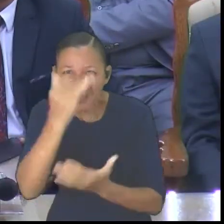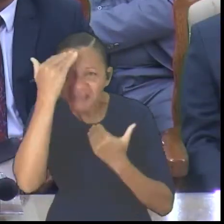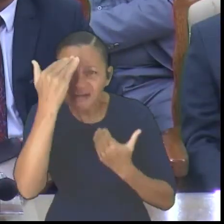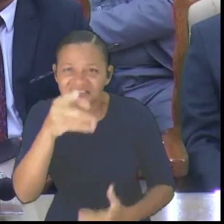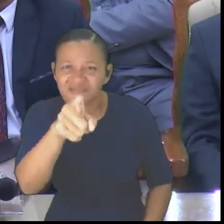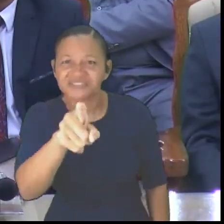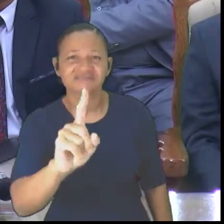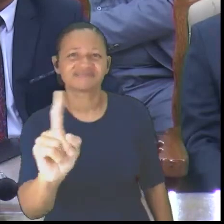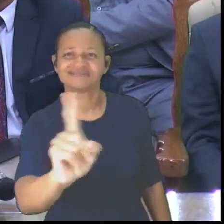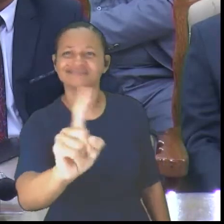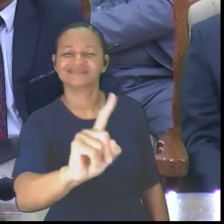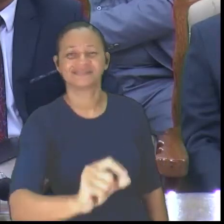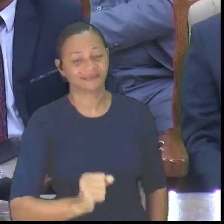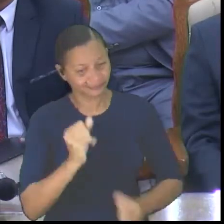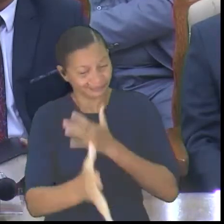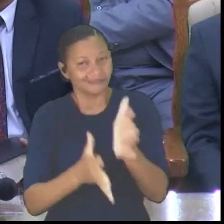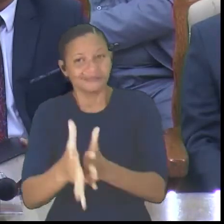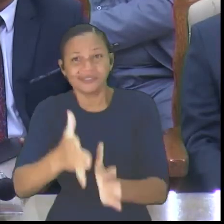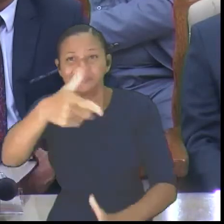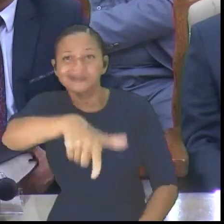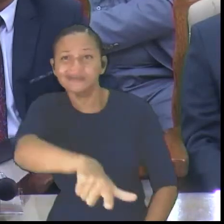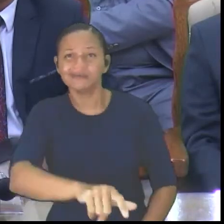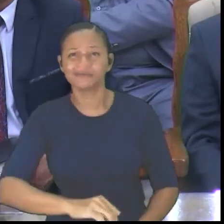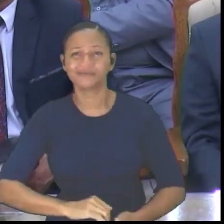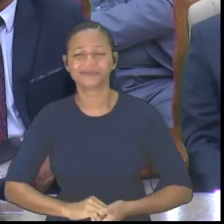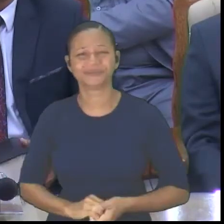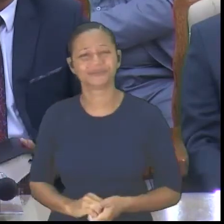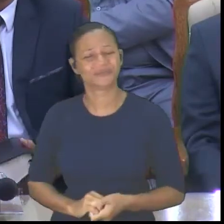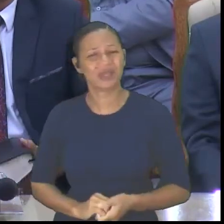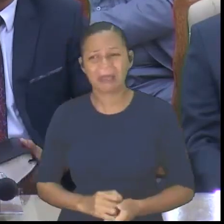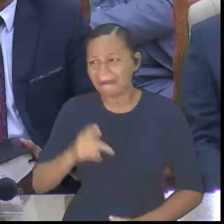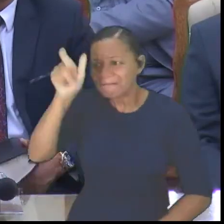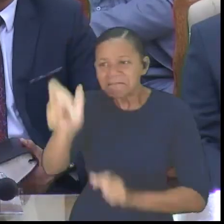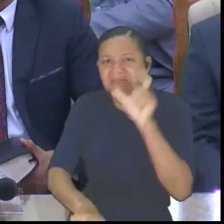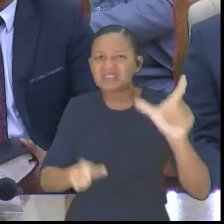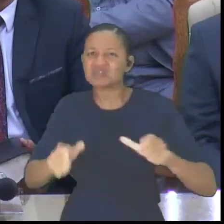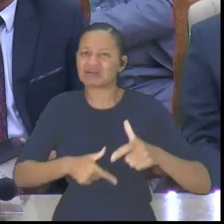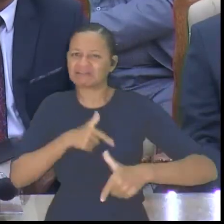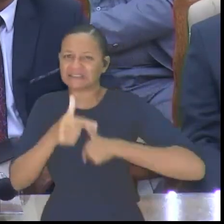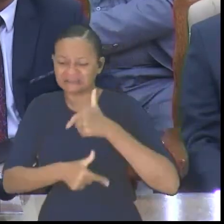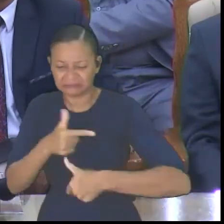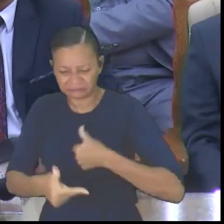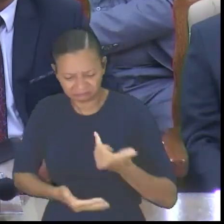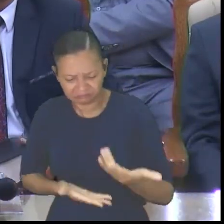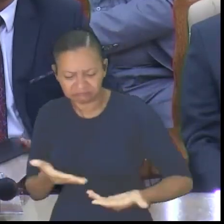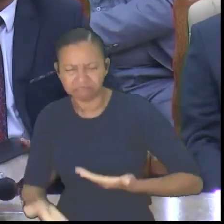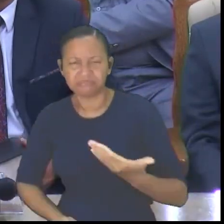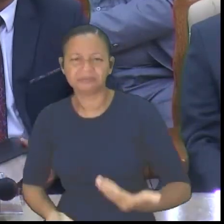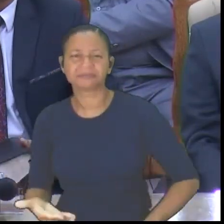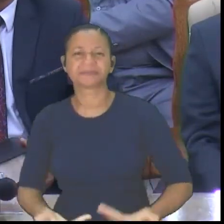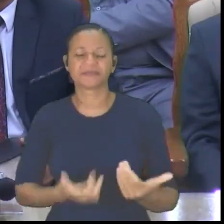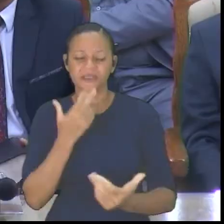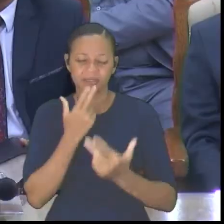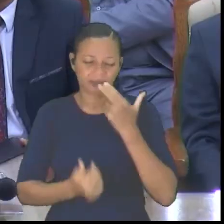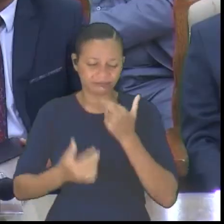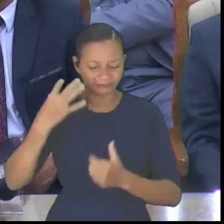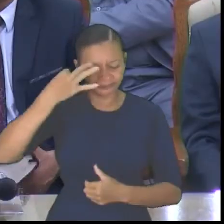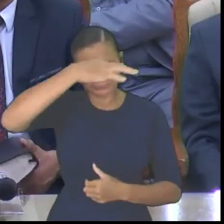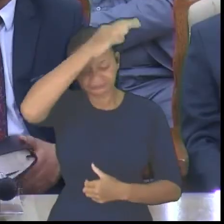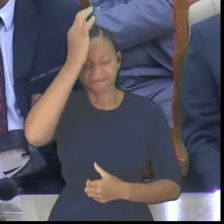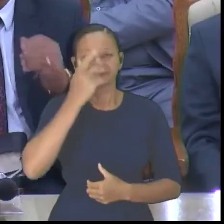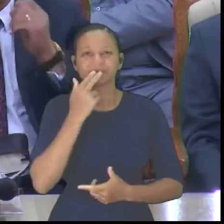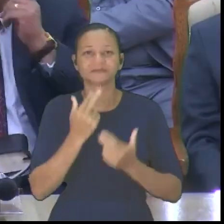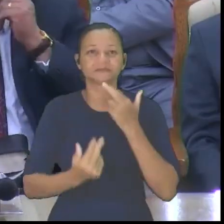agradecer. Eu vou repetir isso. Nem todo mundo... Delergue de rezar,